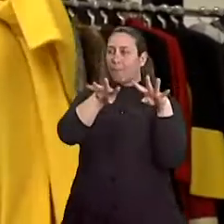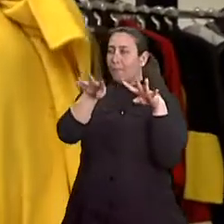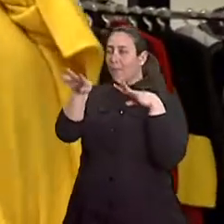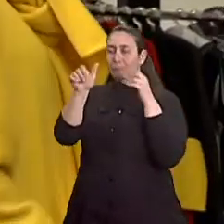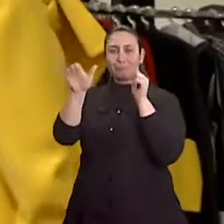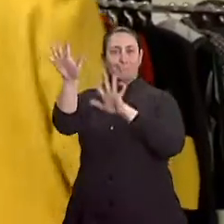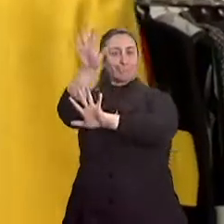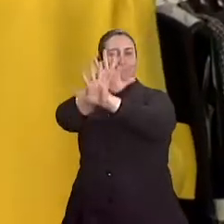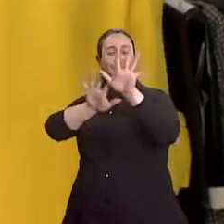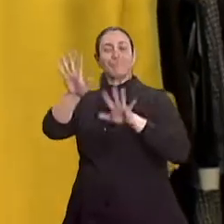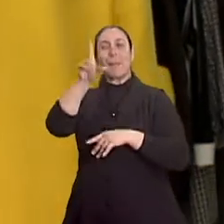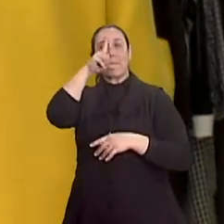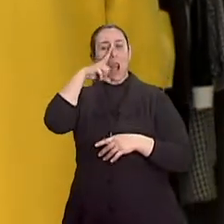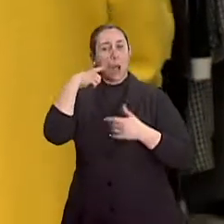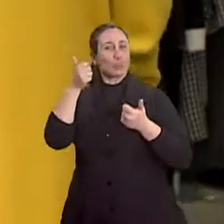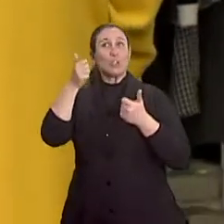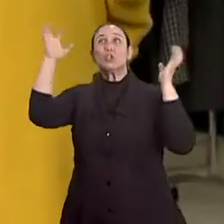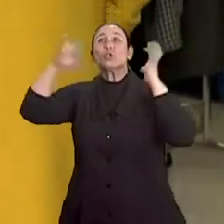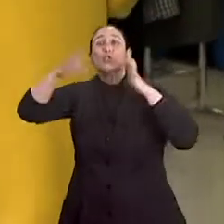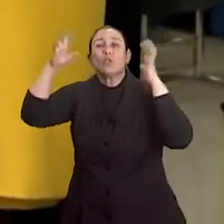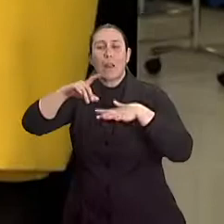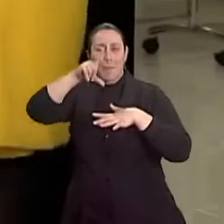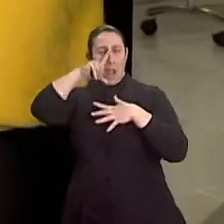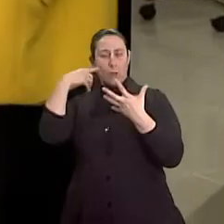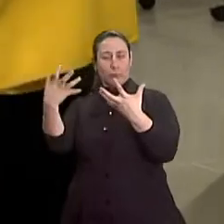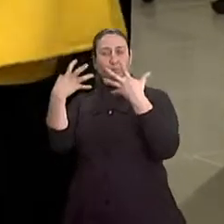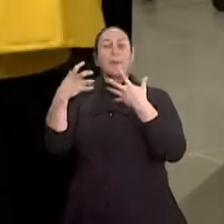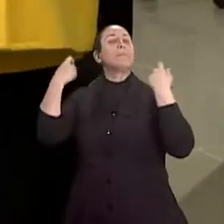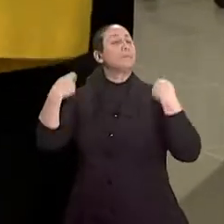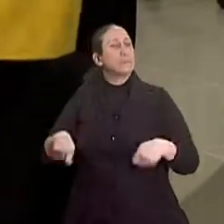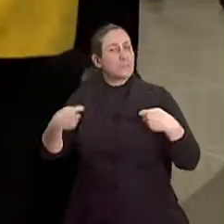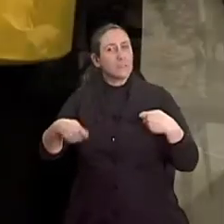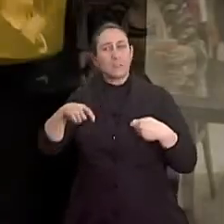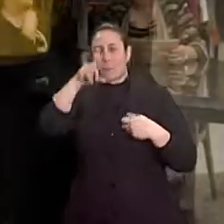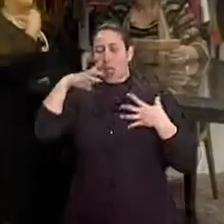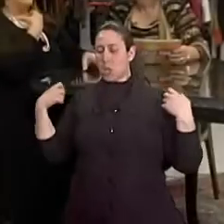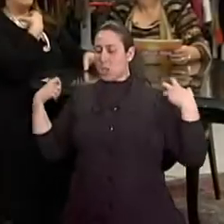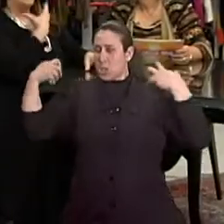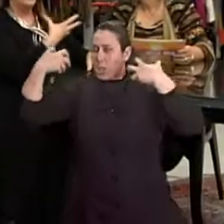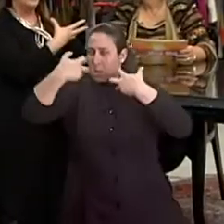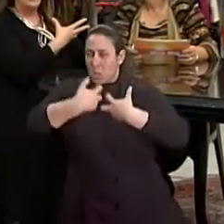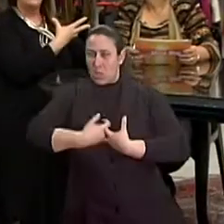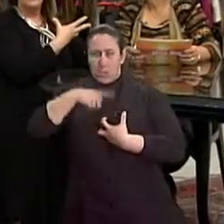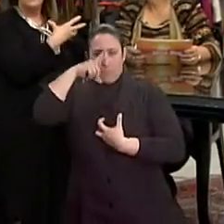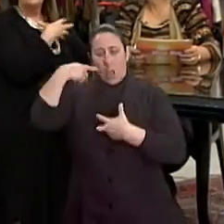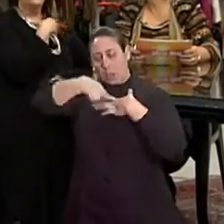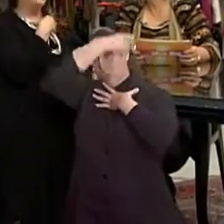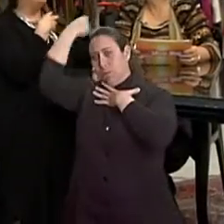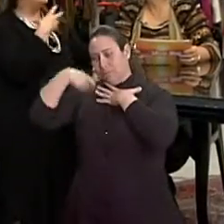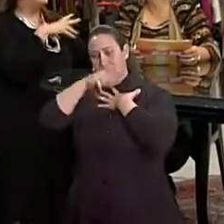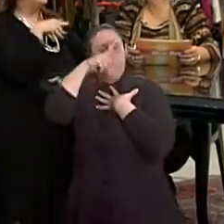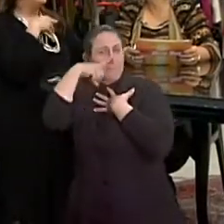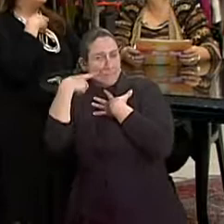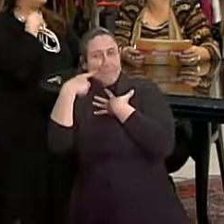de chuva, botar um amarelo é o máximo. E sempre assim, um casaco de lã com uma gola echarpe... Ah,